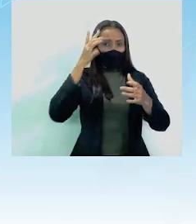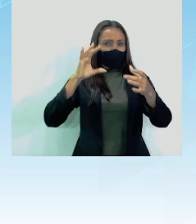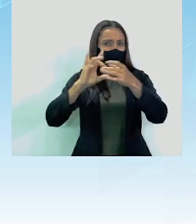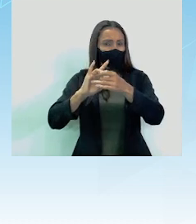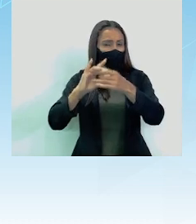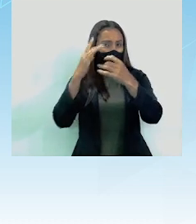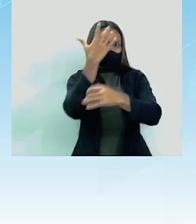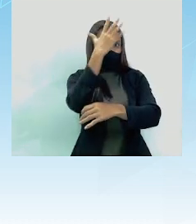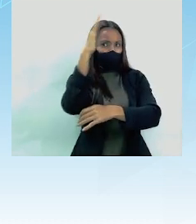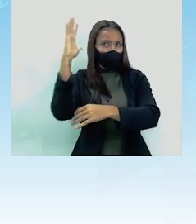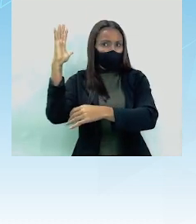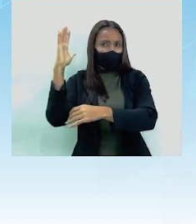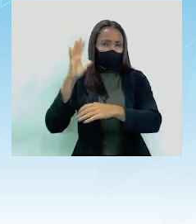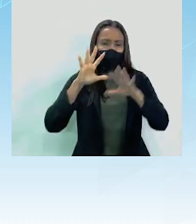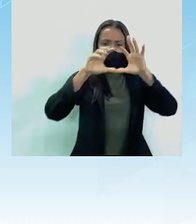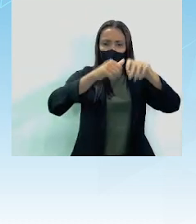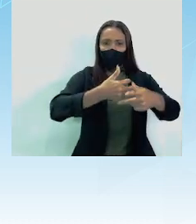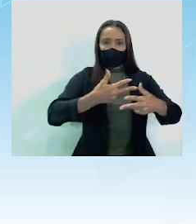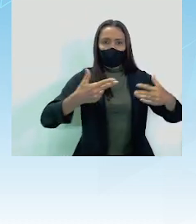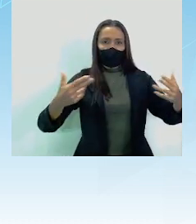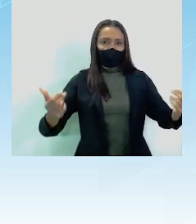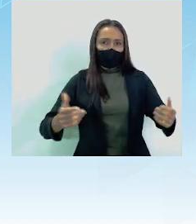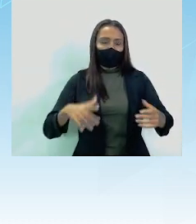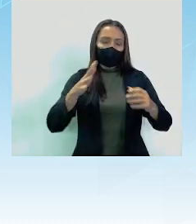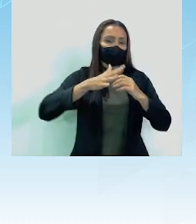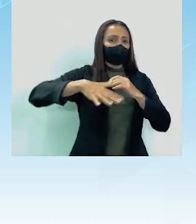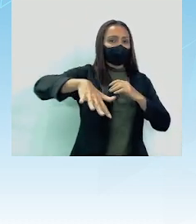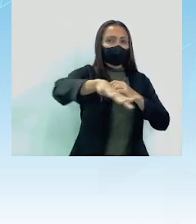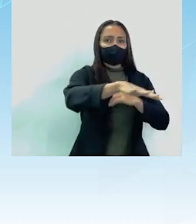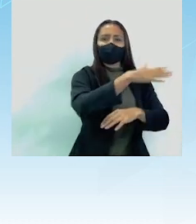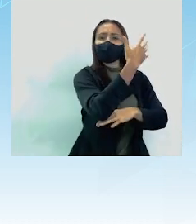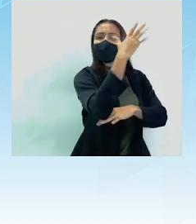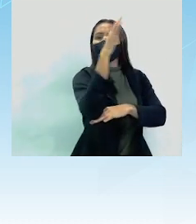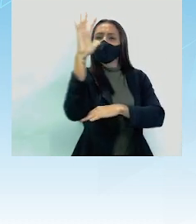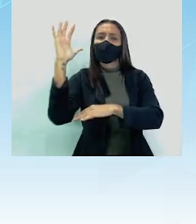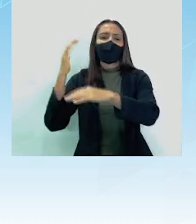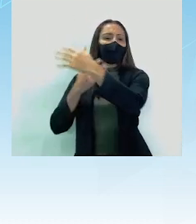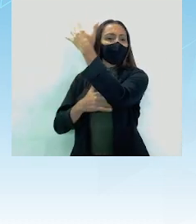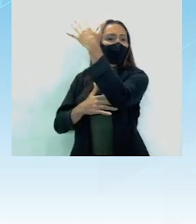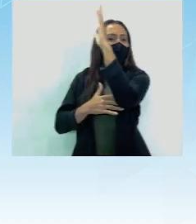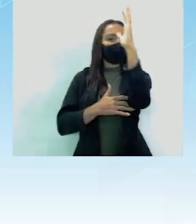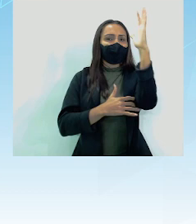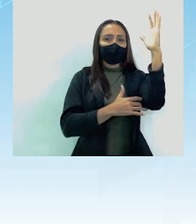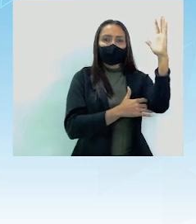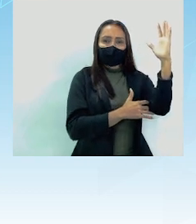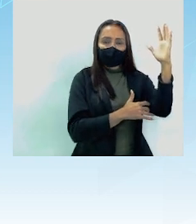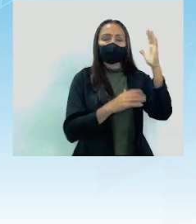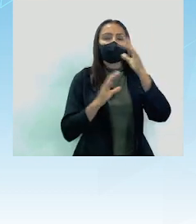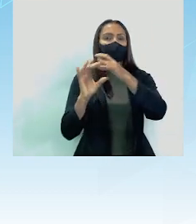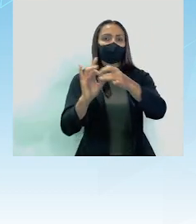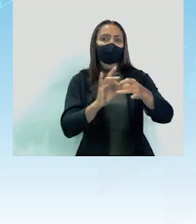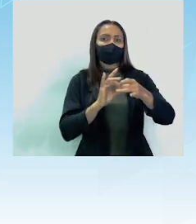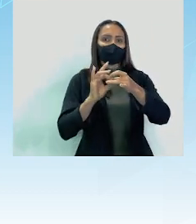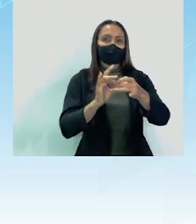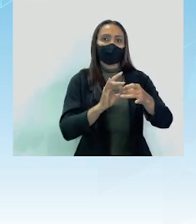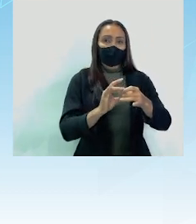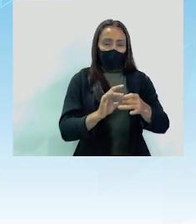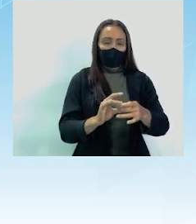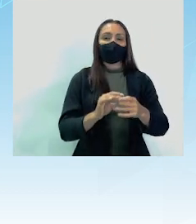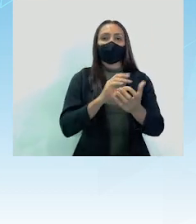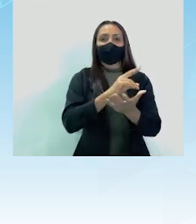humano com os animais, enfim, com os ambientes de floresta, de mata, né? E que tem várias atividades que podem